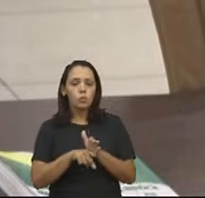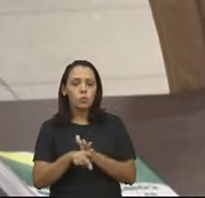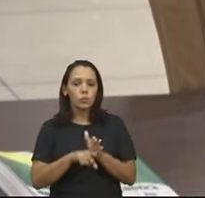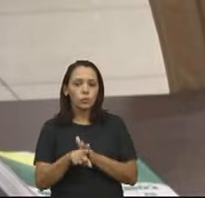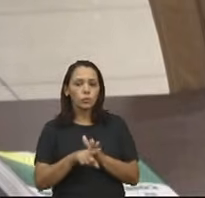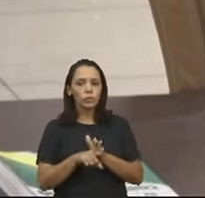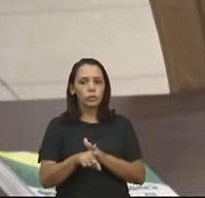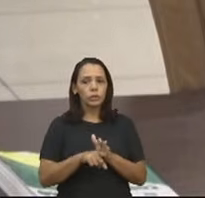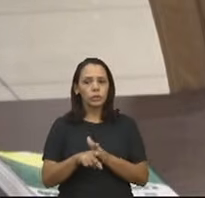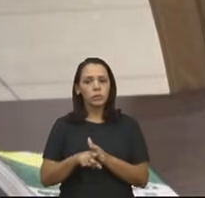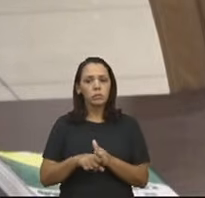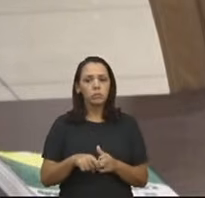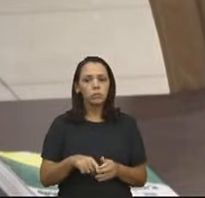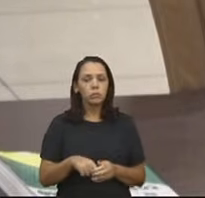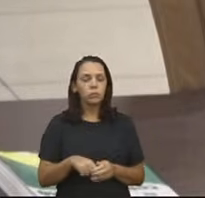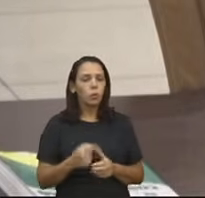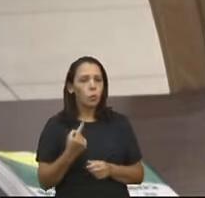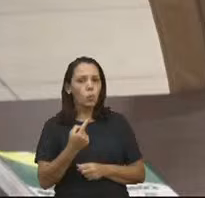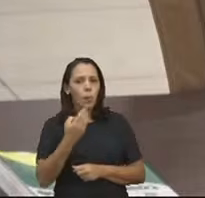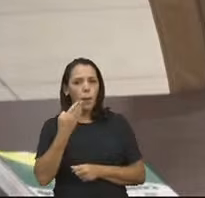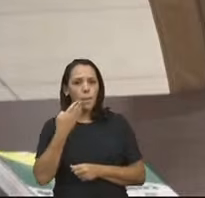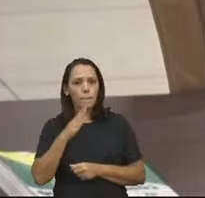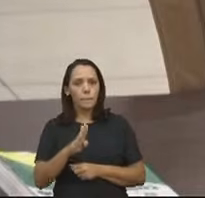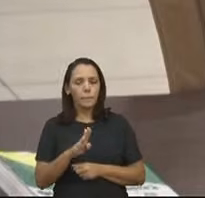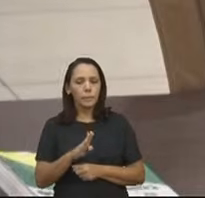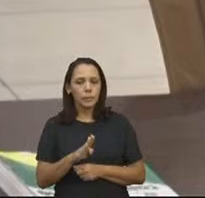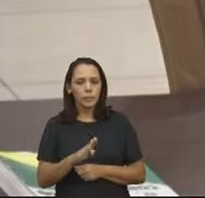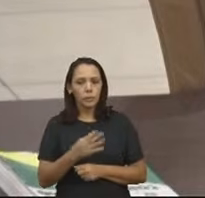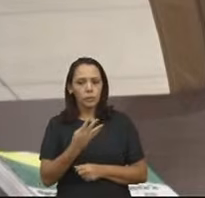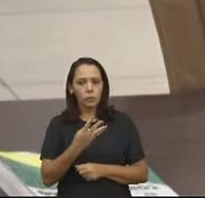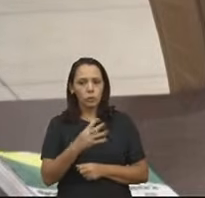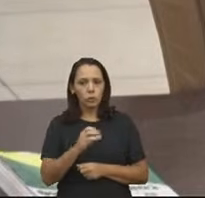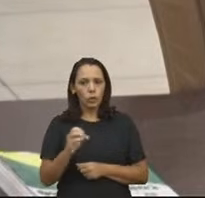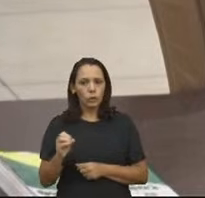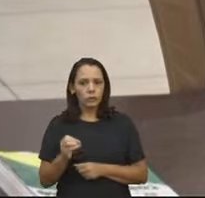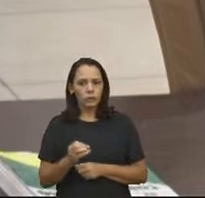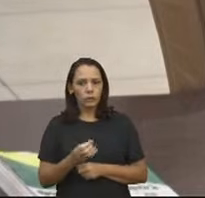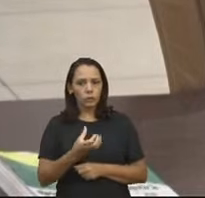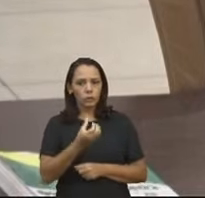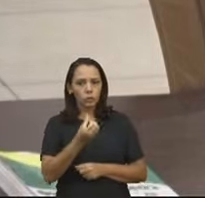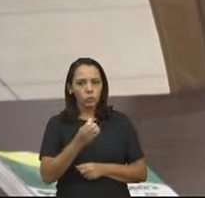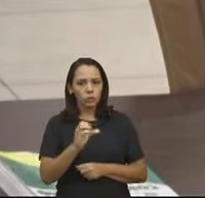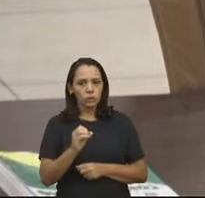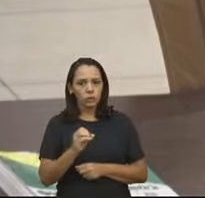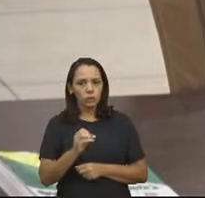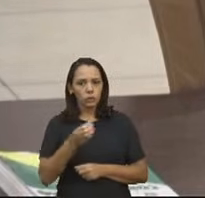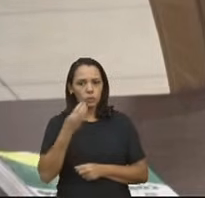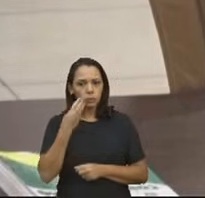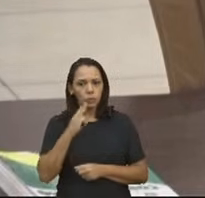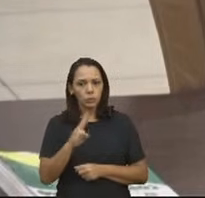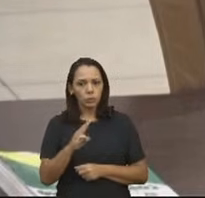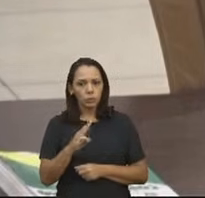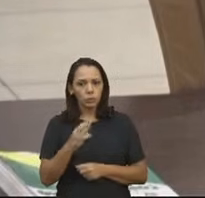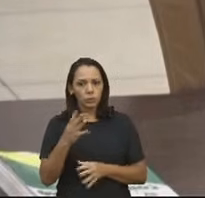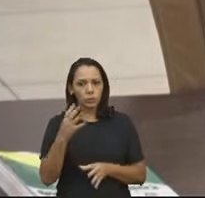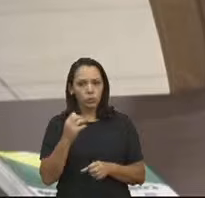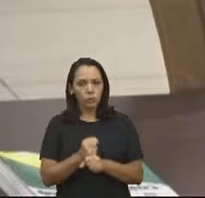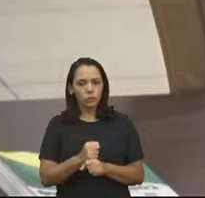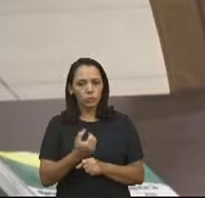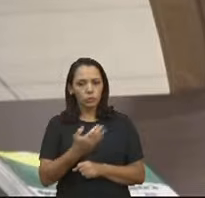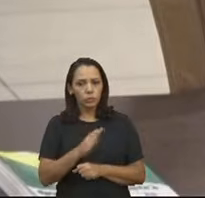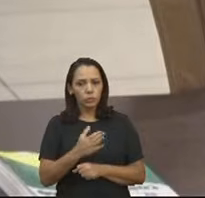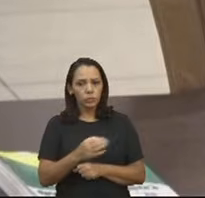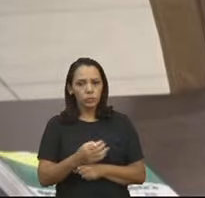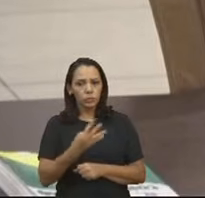receita corrente líquida, nós estamos falando de 1 bi e 400. Os 60 milhões, fazendo uma conta aqui, daria em torno